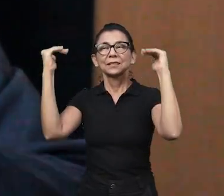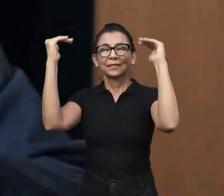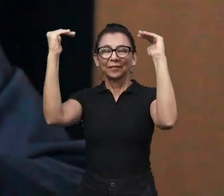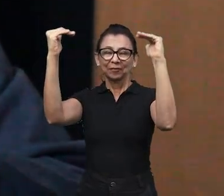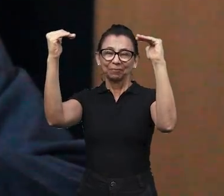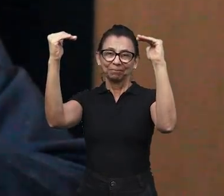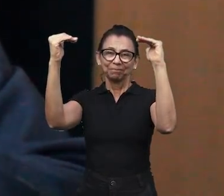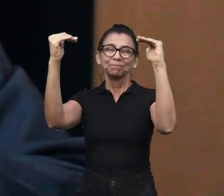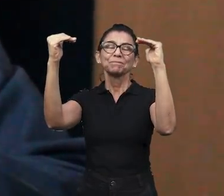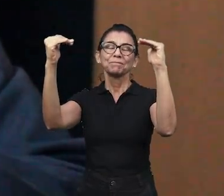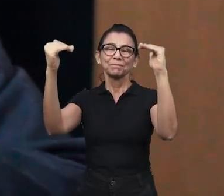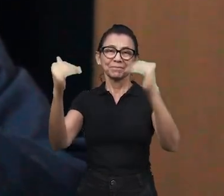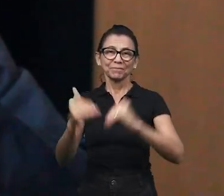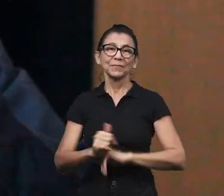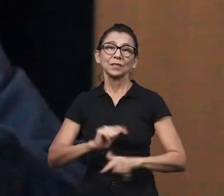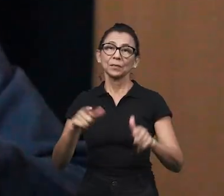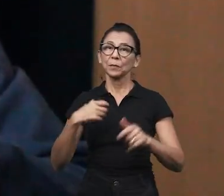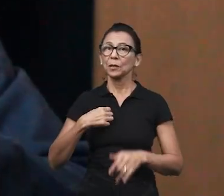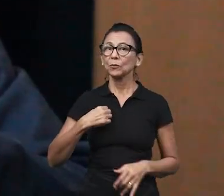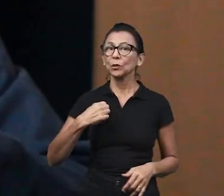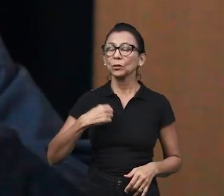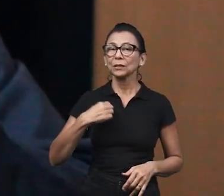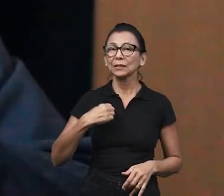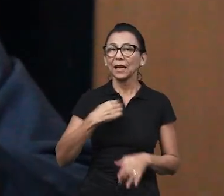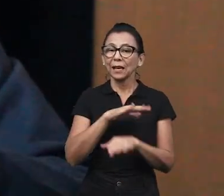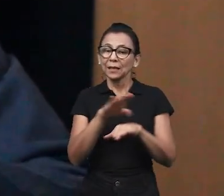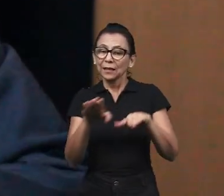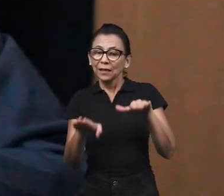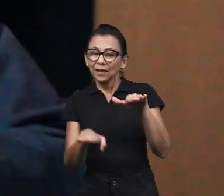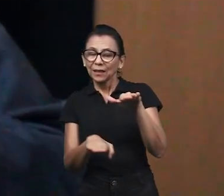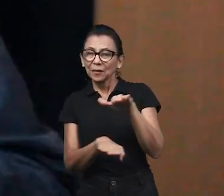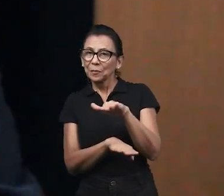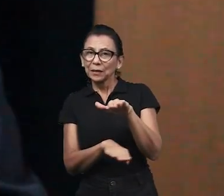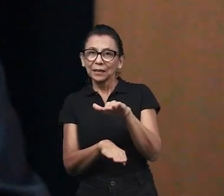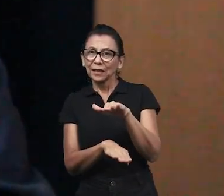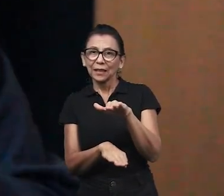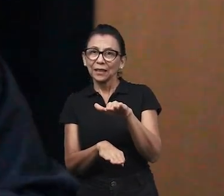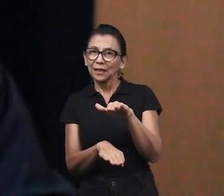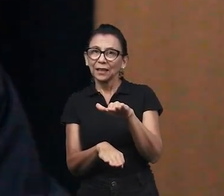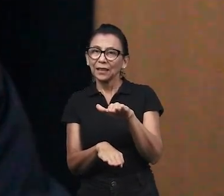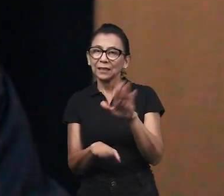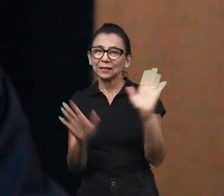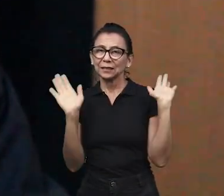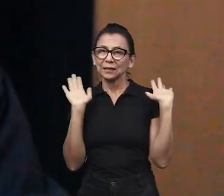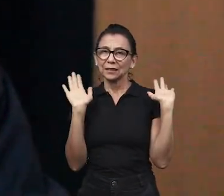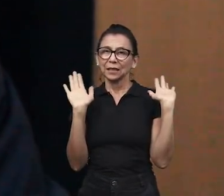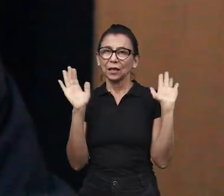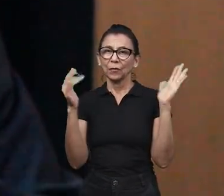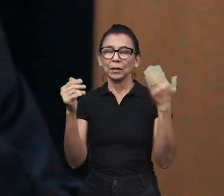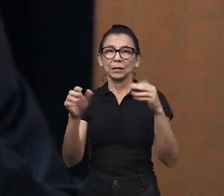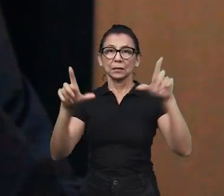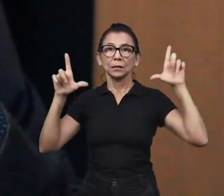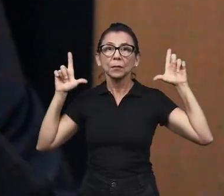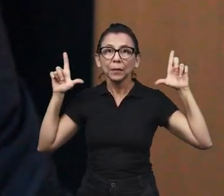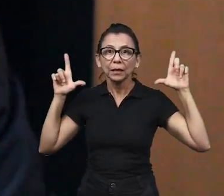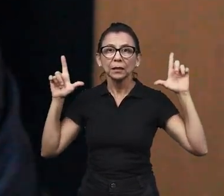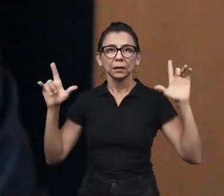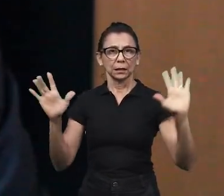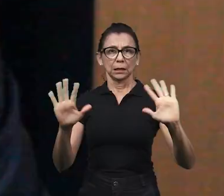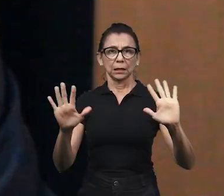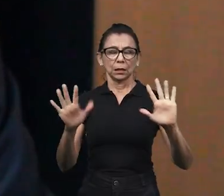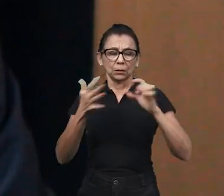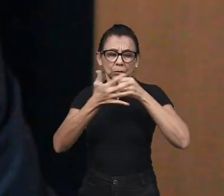não aparece. O voluntário, ele não se projeta. O voluntário, ele está escondido. Aonde que ele está escondido? Ele está